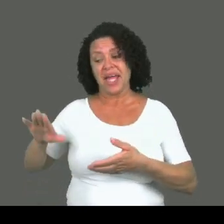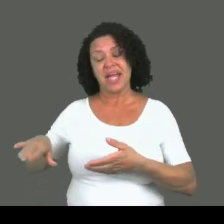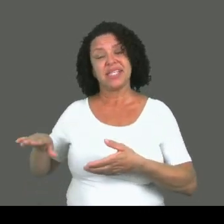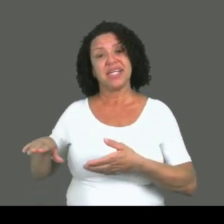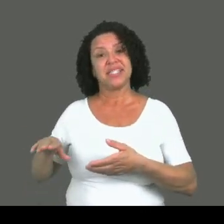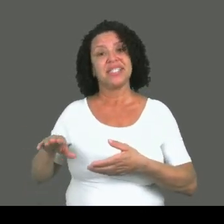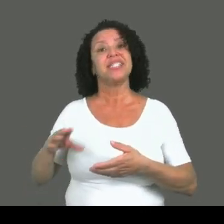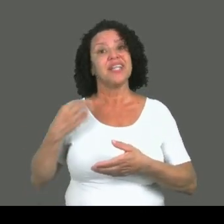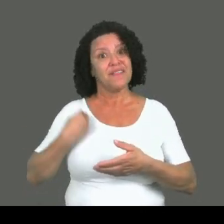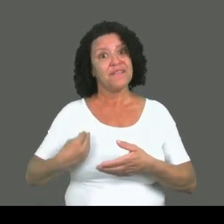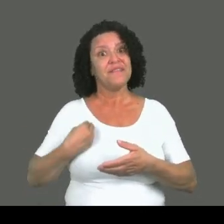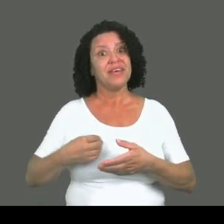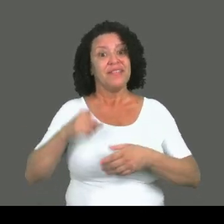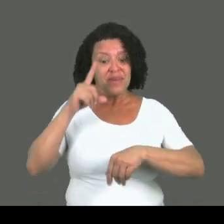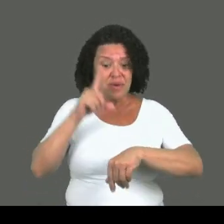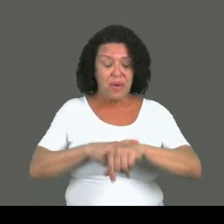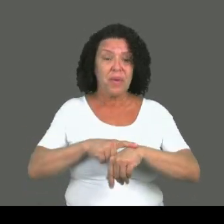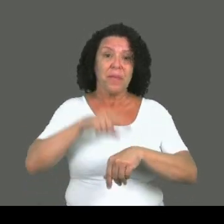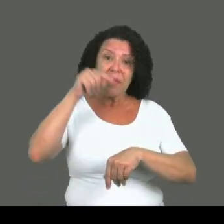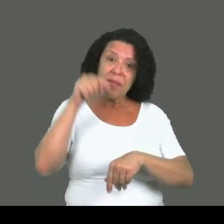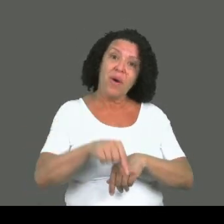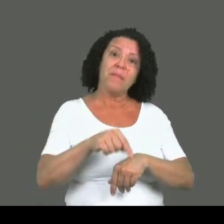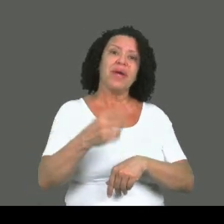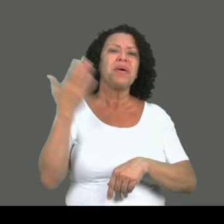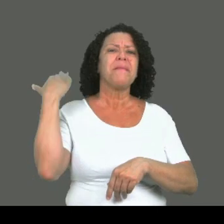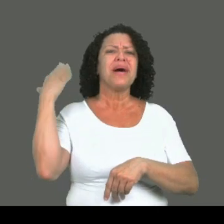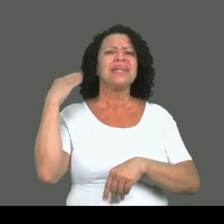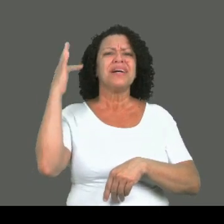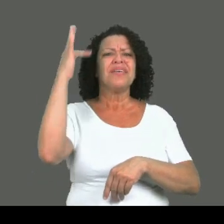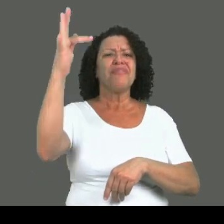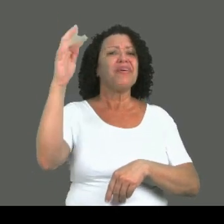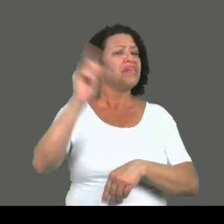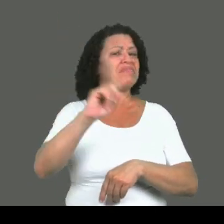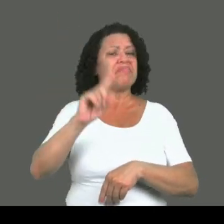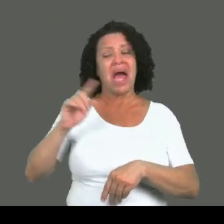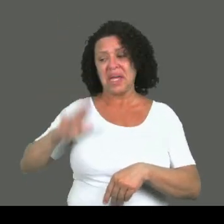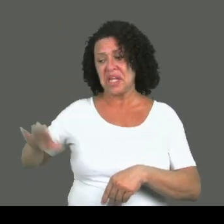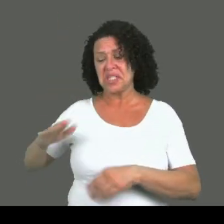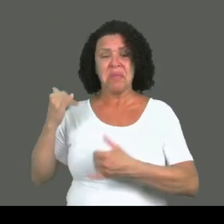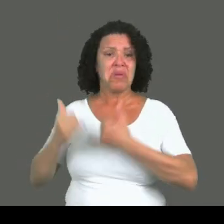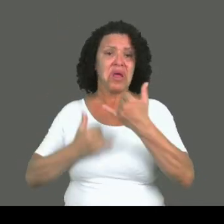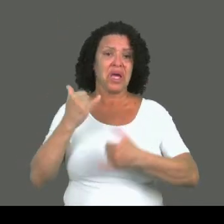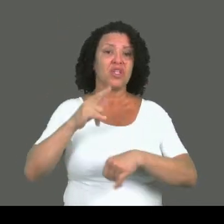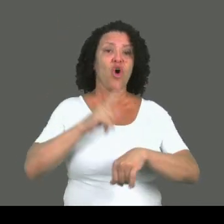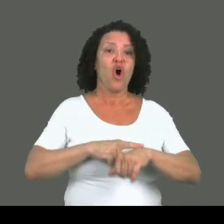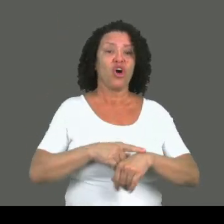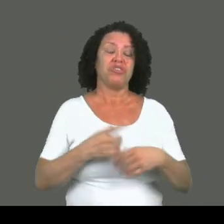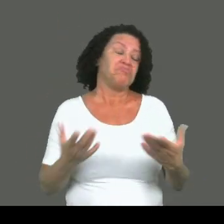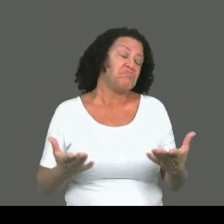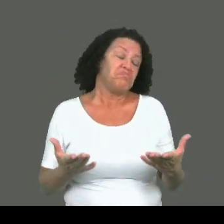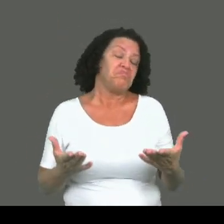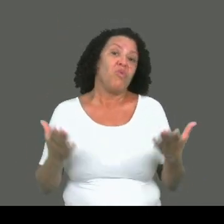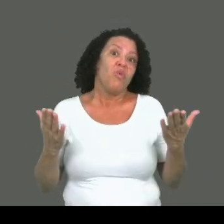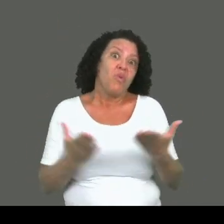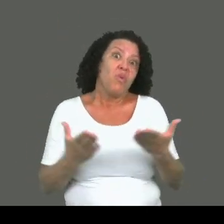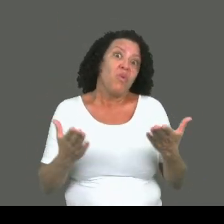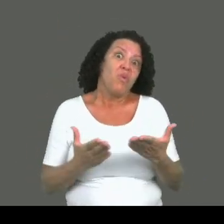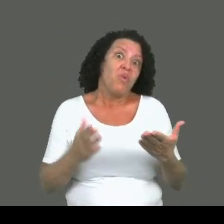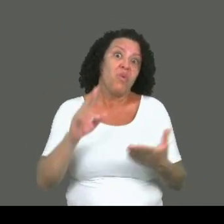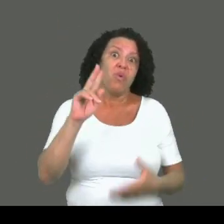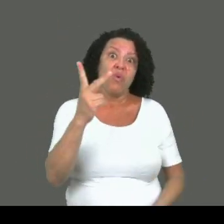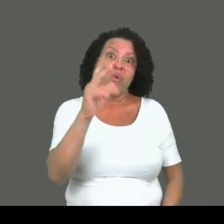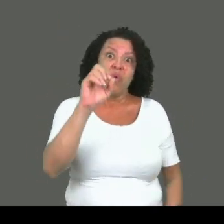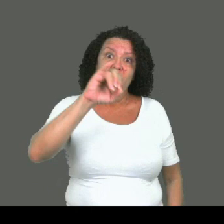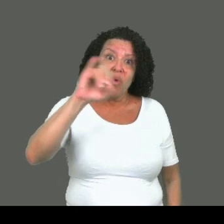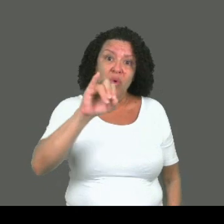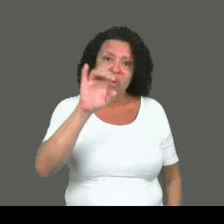fazendo, né? Ela não está ali preocupada com o passado ou com o futuro, ela está ali curtindo o aqui e o agora, né?